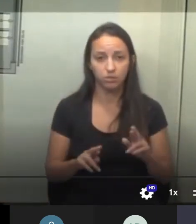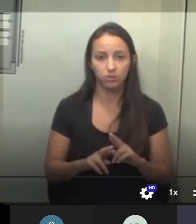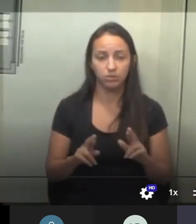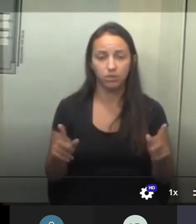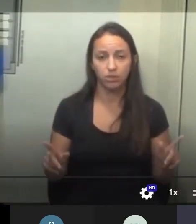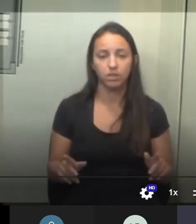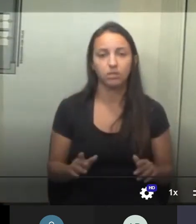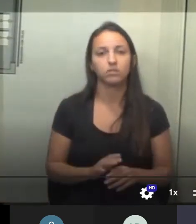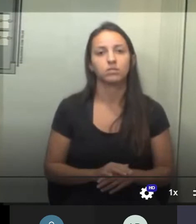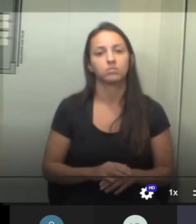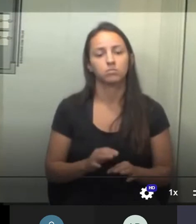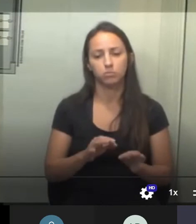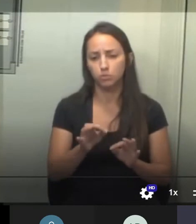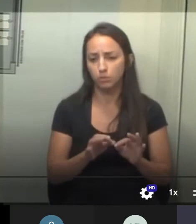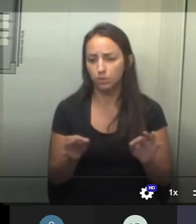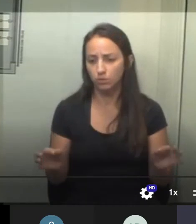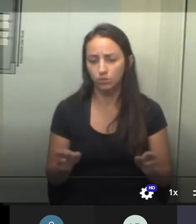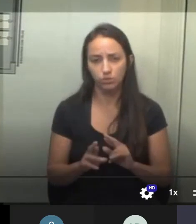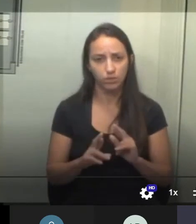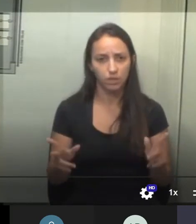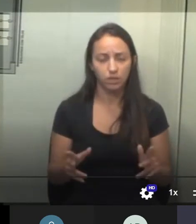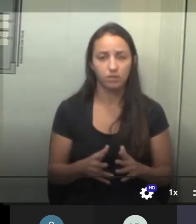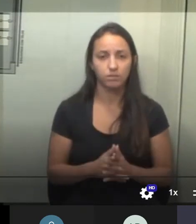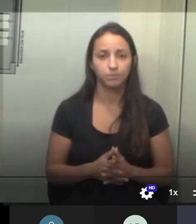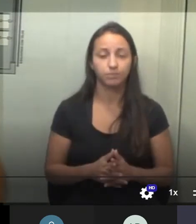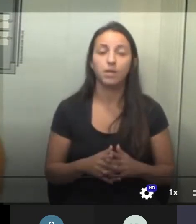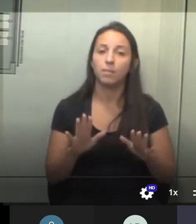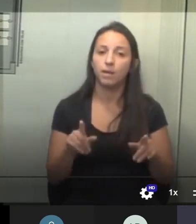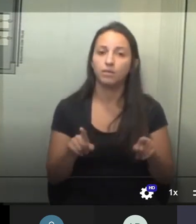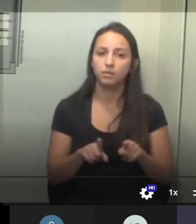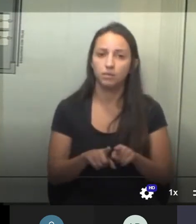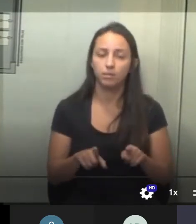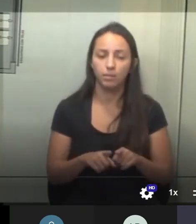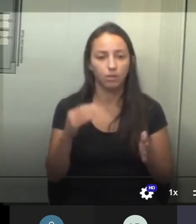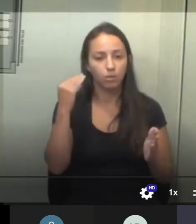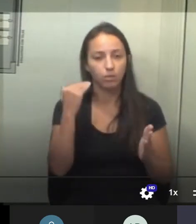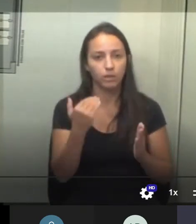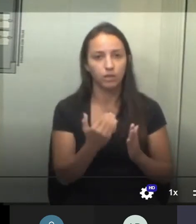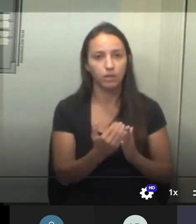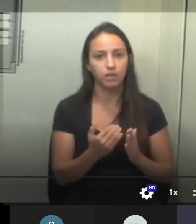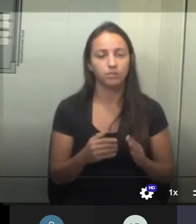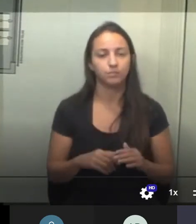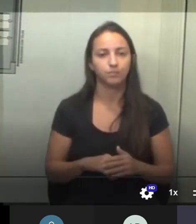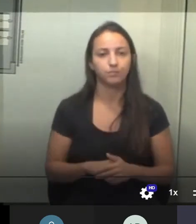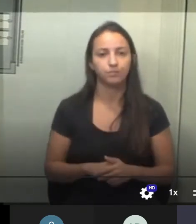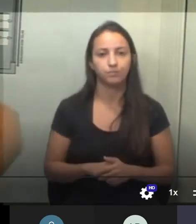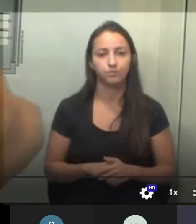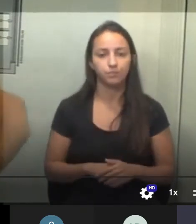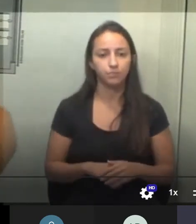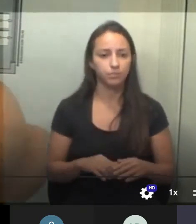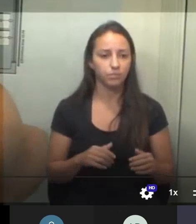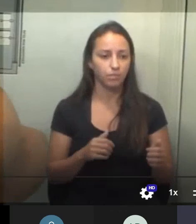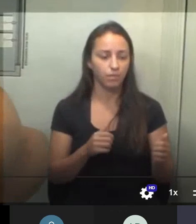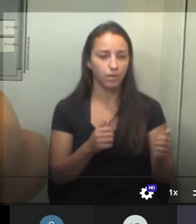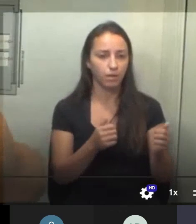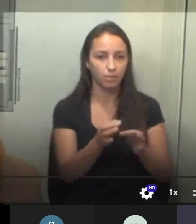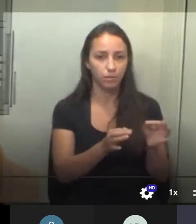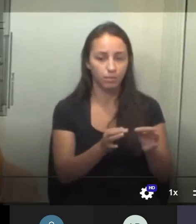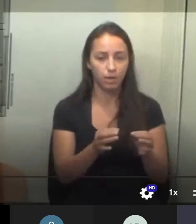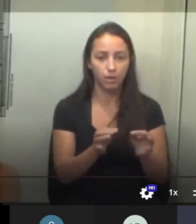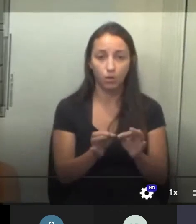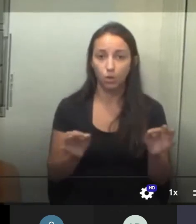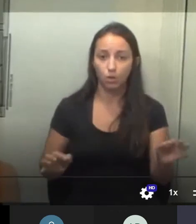da outra, com dimensões distintas e ainda assim também obedece esse mesmo fluxo.